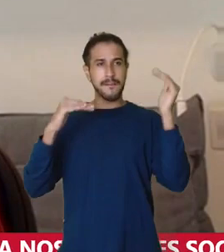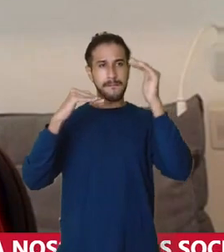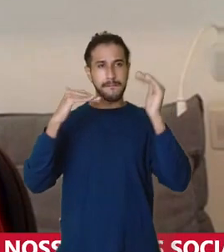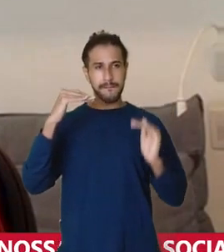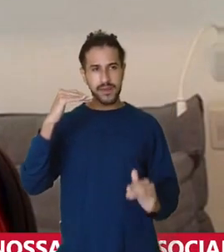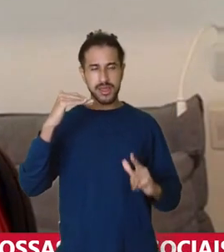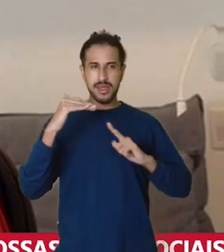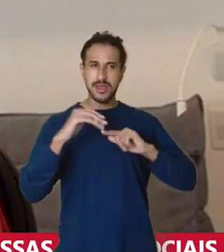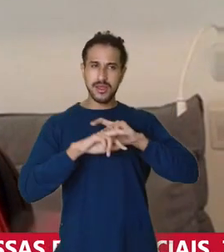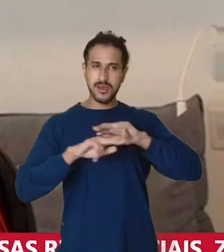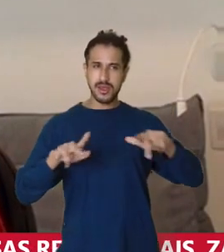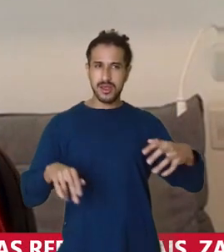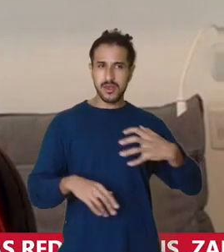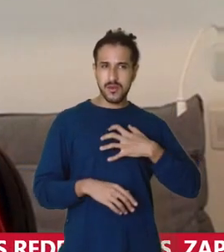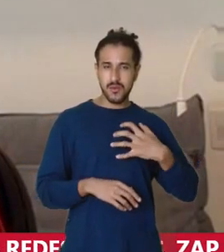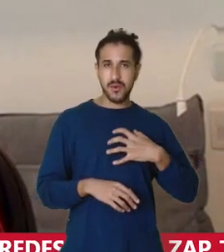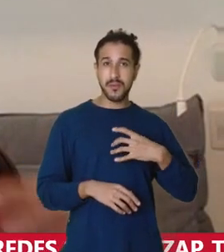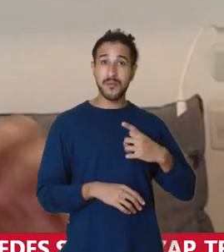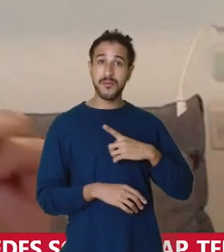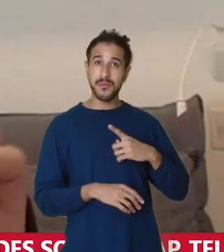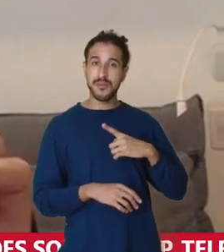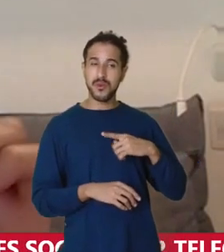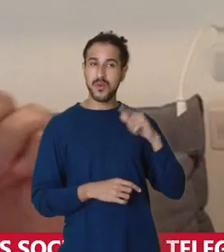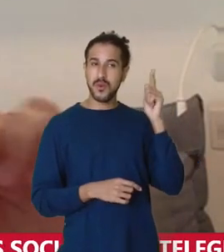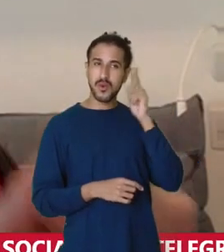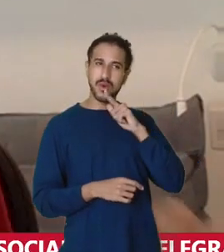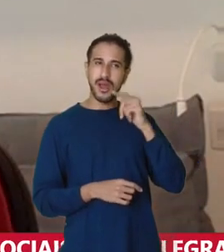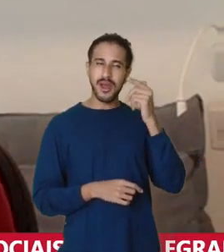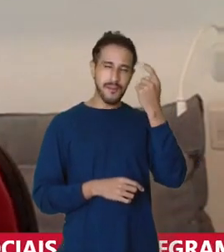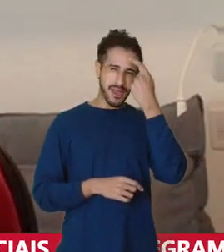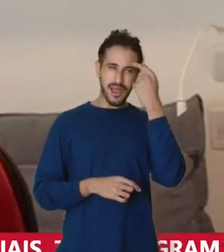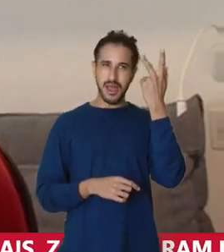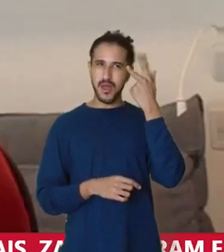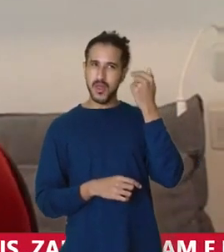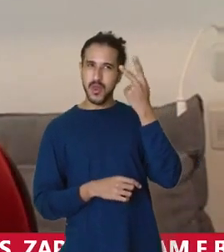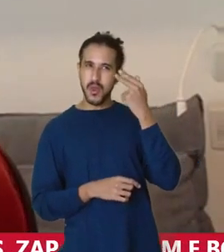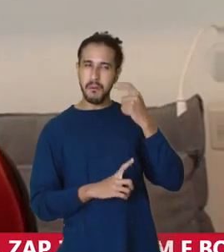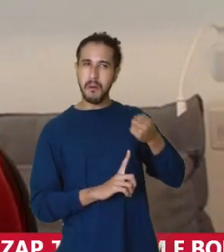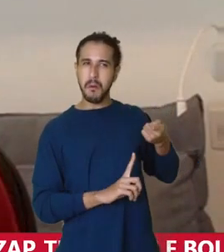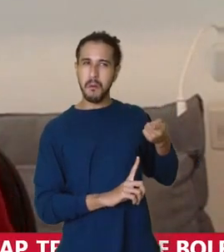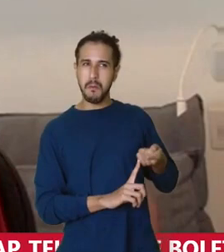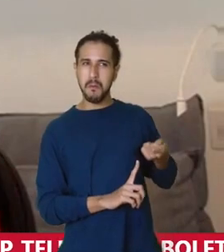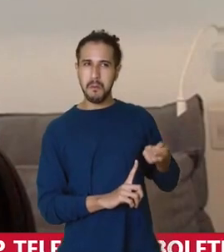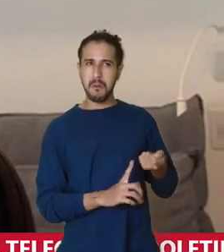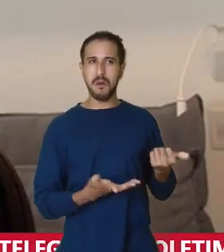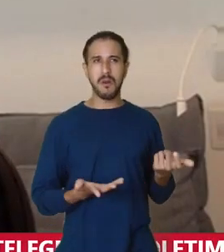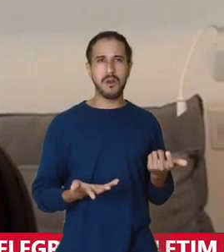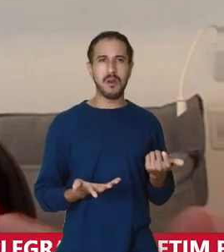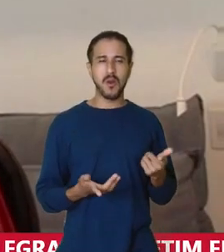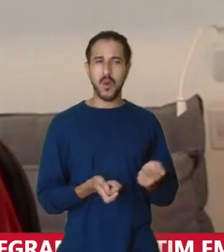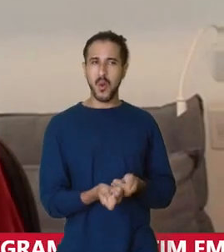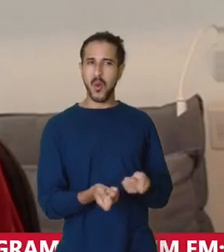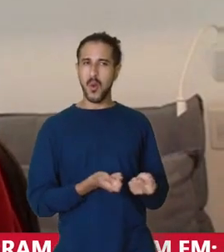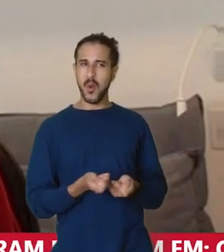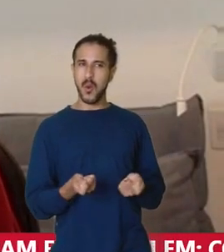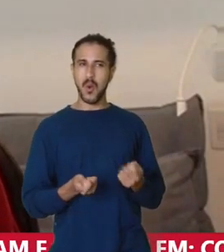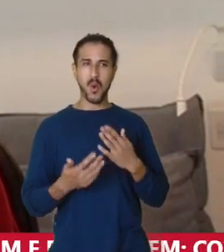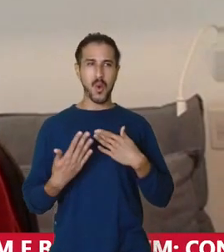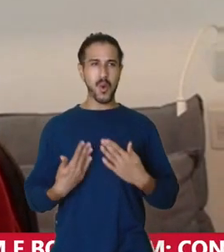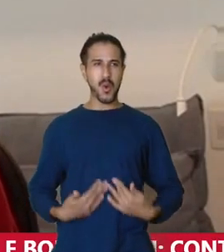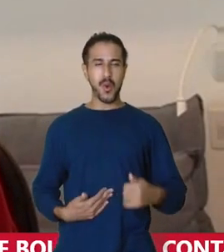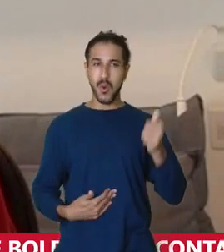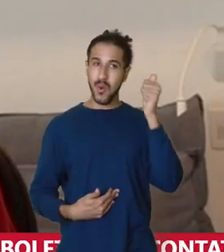as formas existentes de se naturalizar a opressão, de se controlar os corpos